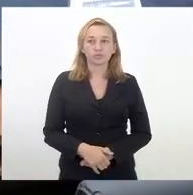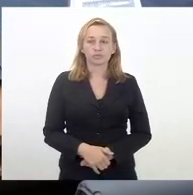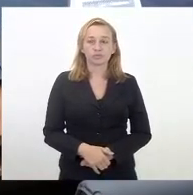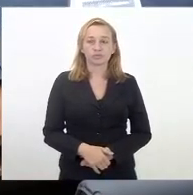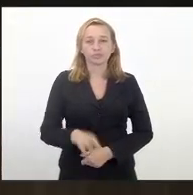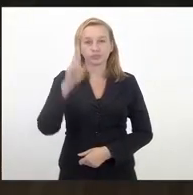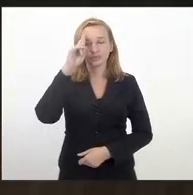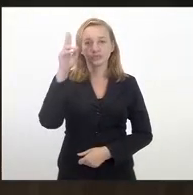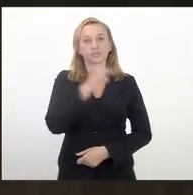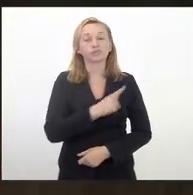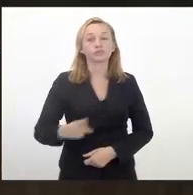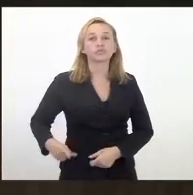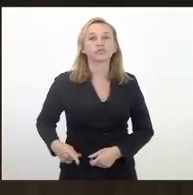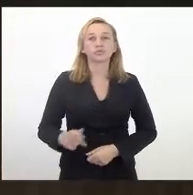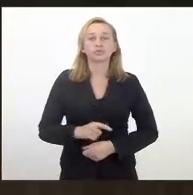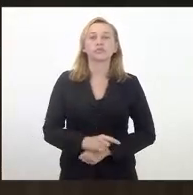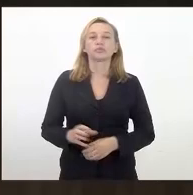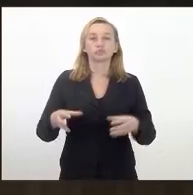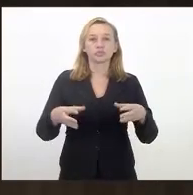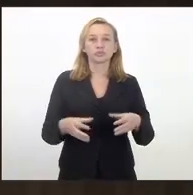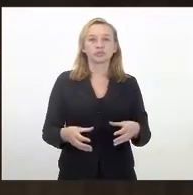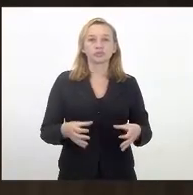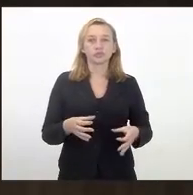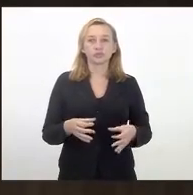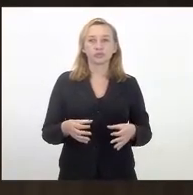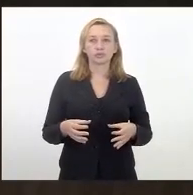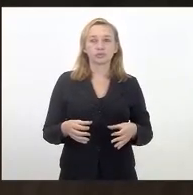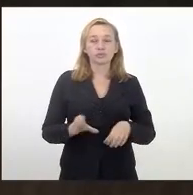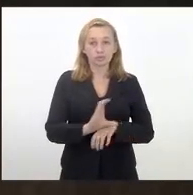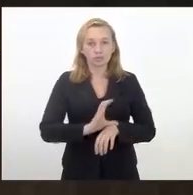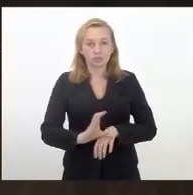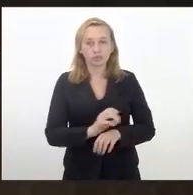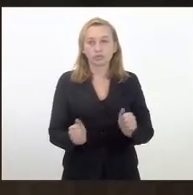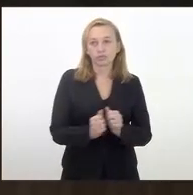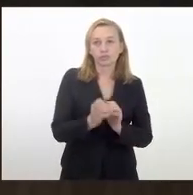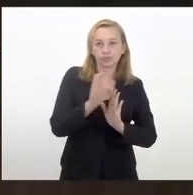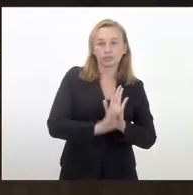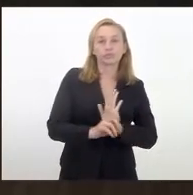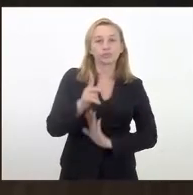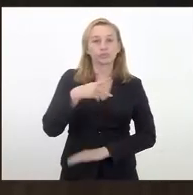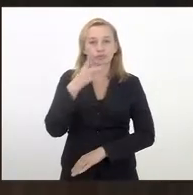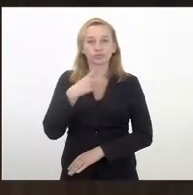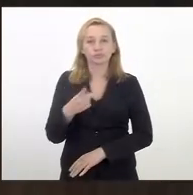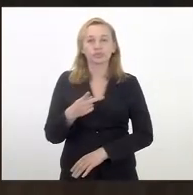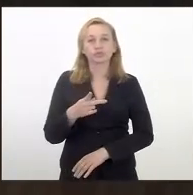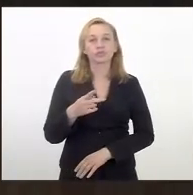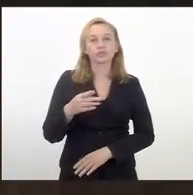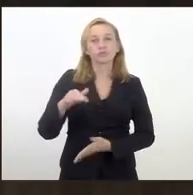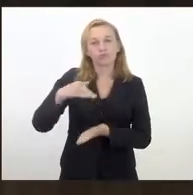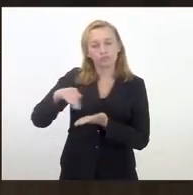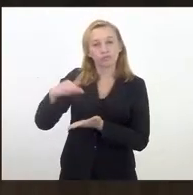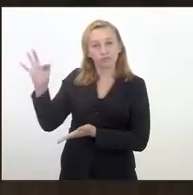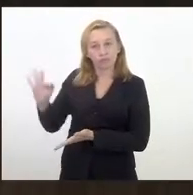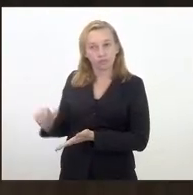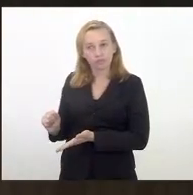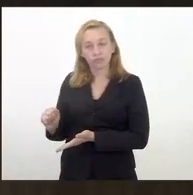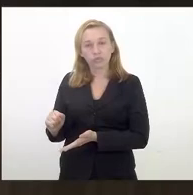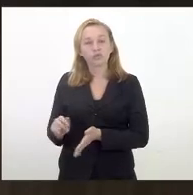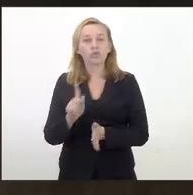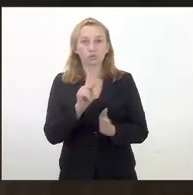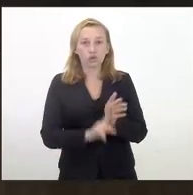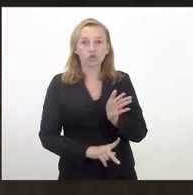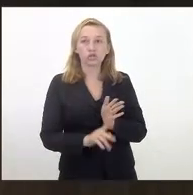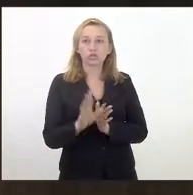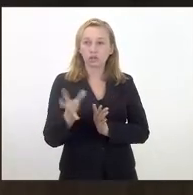o seu presidente o parecer pela condicionalidade com emenda e explico A Fazenda o projeto já Inclusive tem um parecer favorável